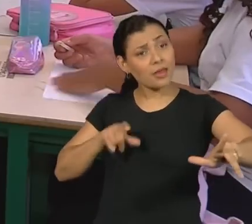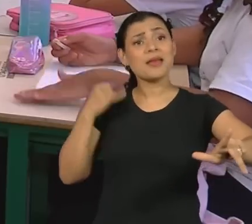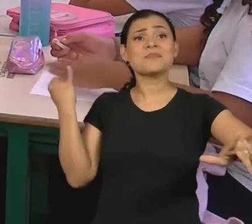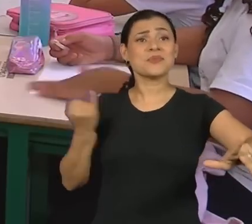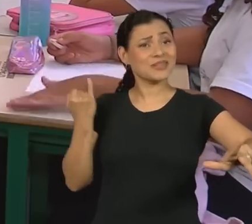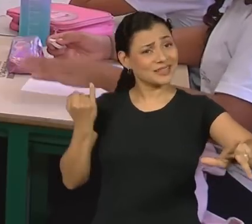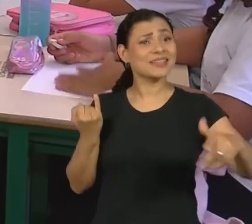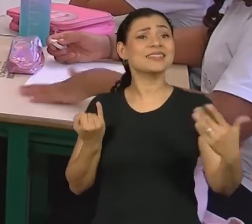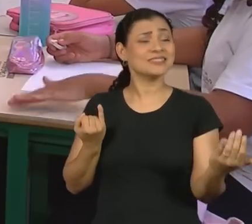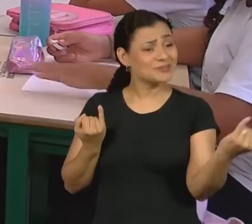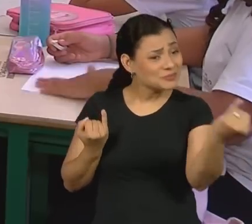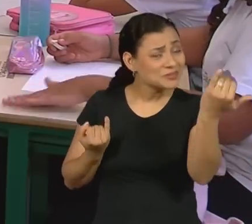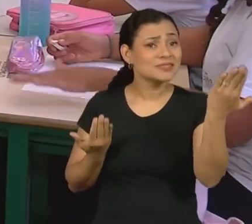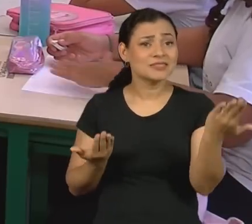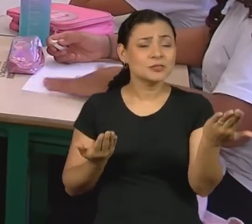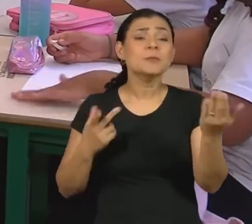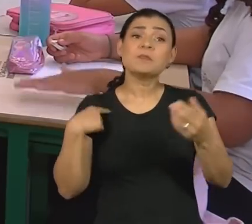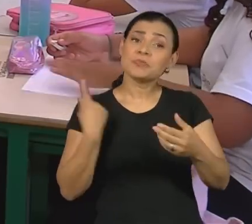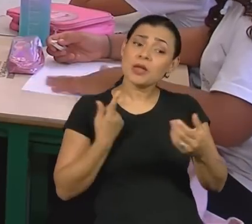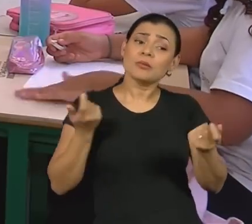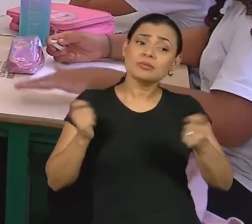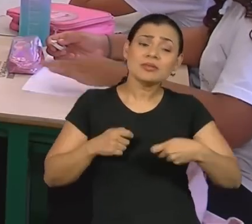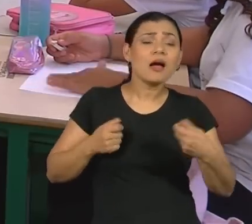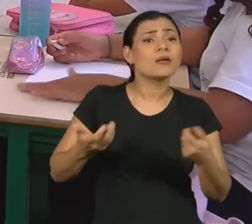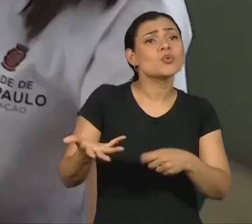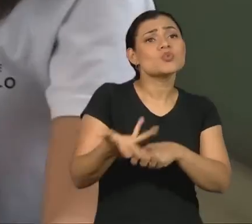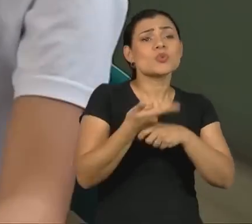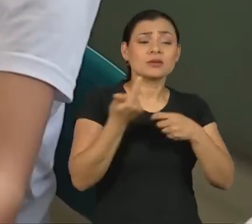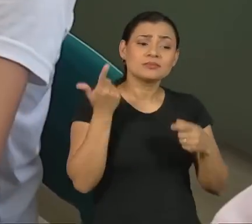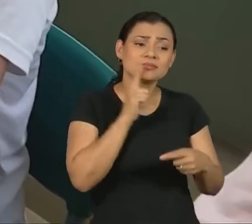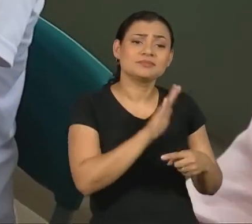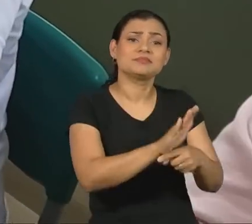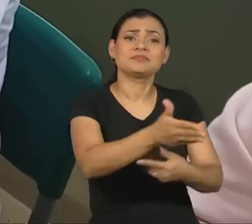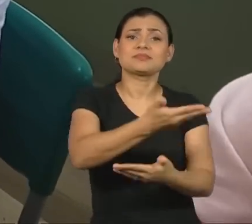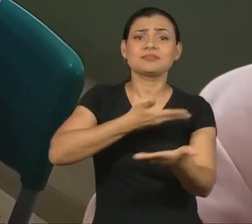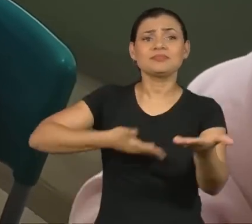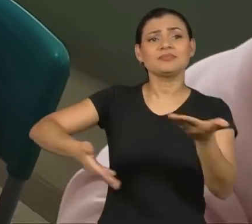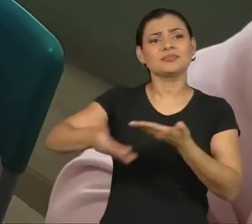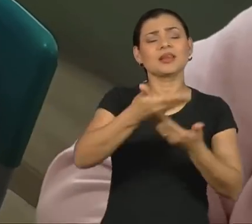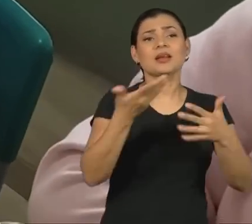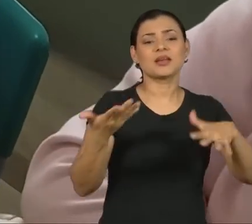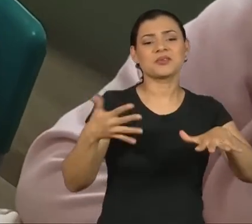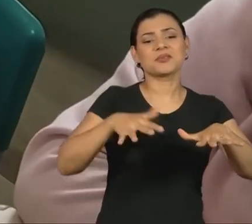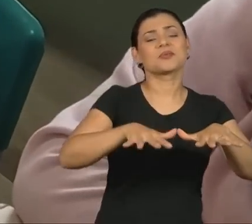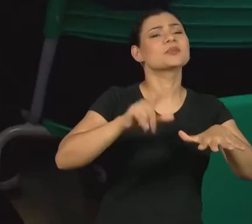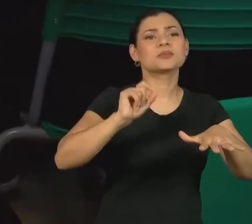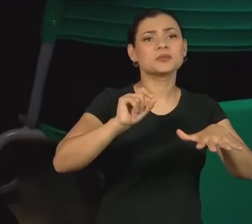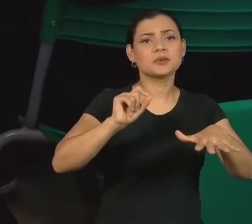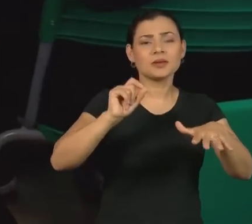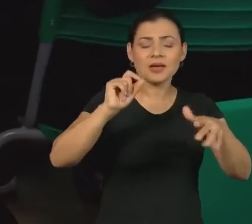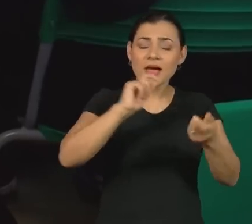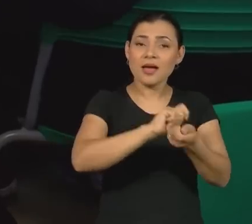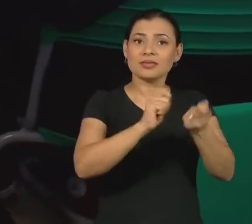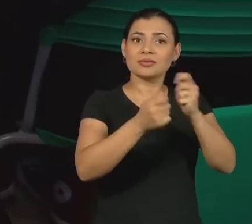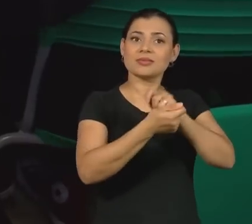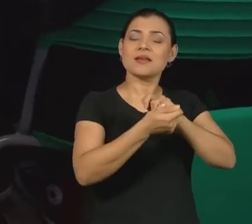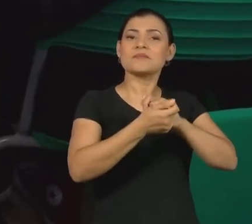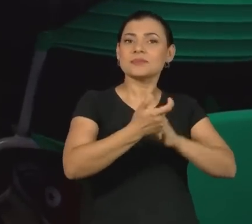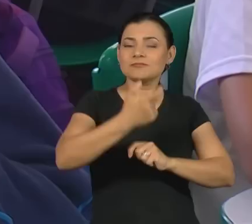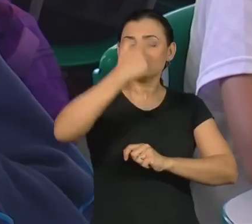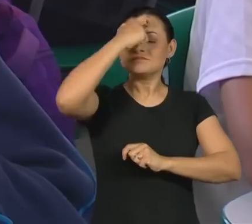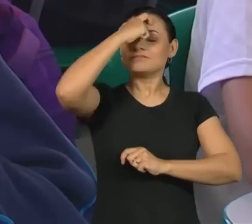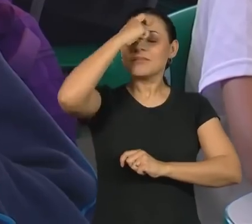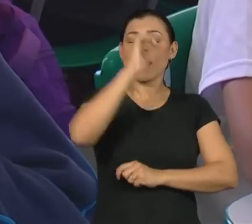importante e você pode minimizar essa diferença com o talento que tem. Incluir é transformar o olhar, é permitir que cada